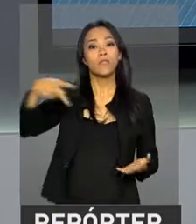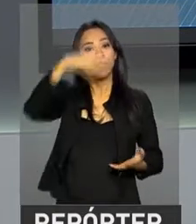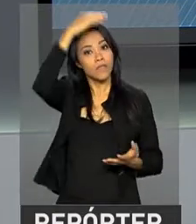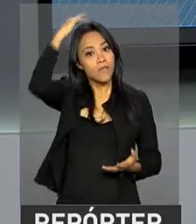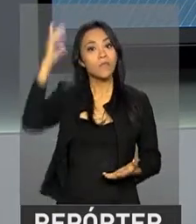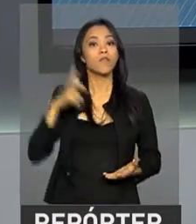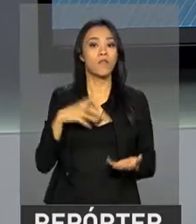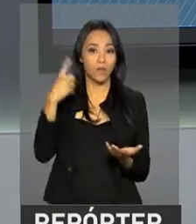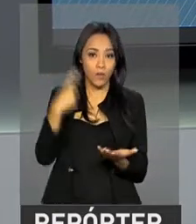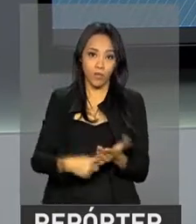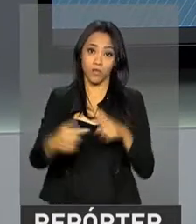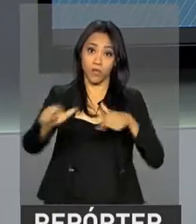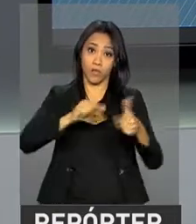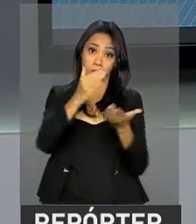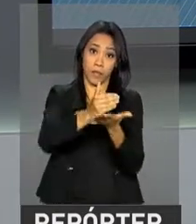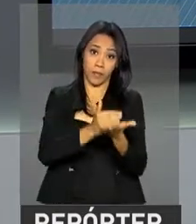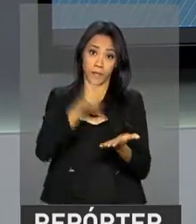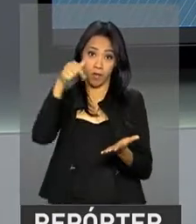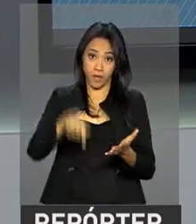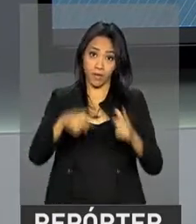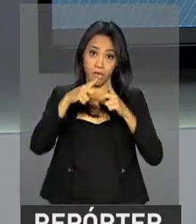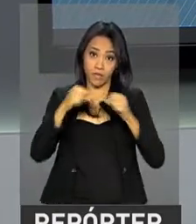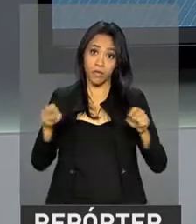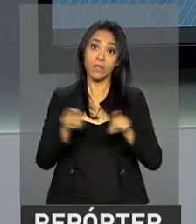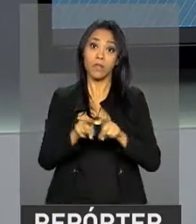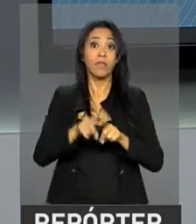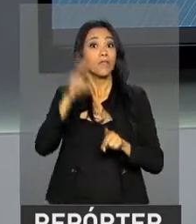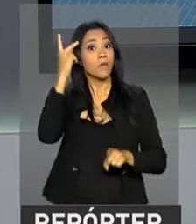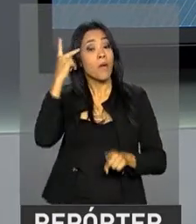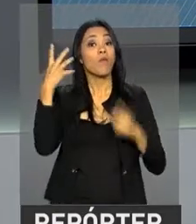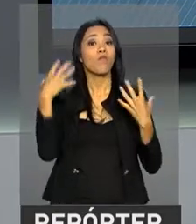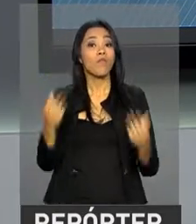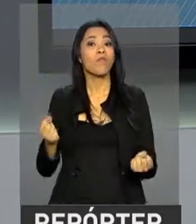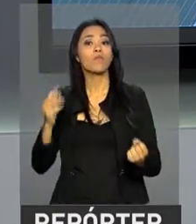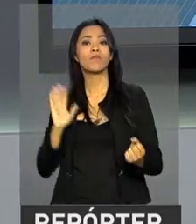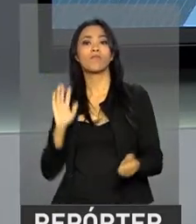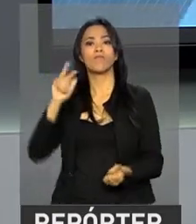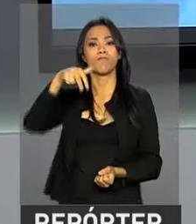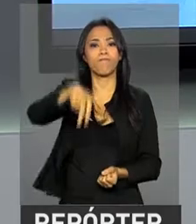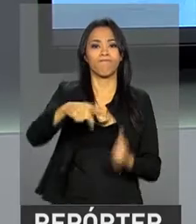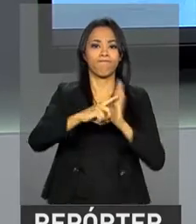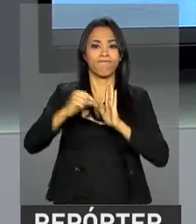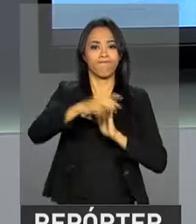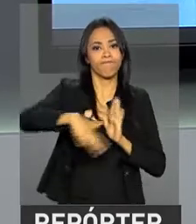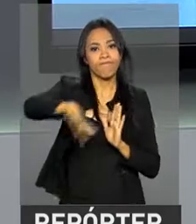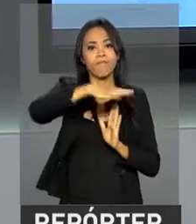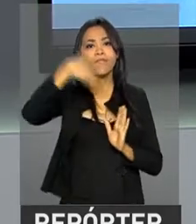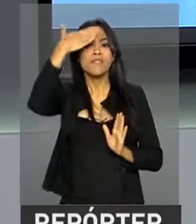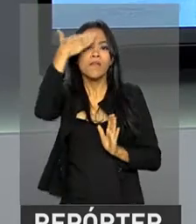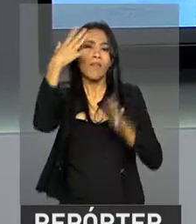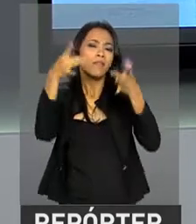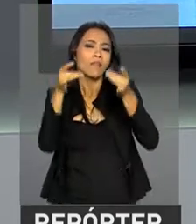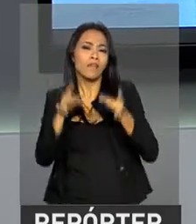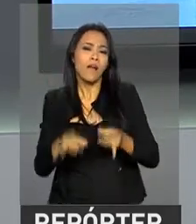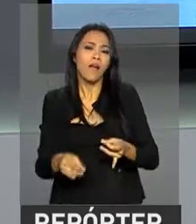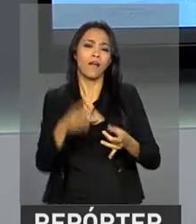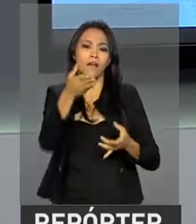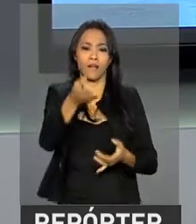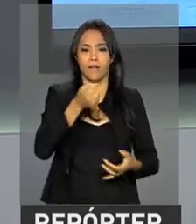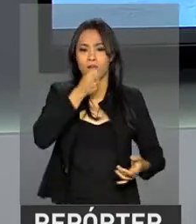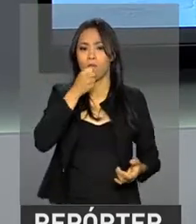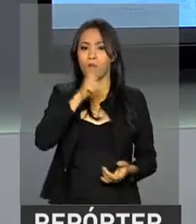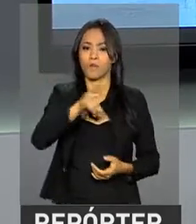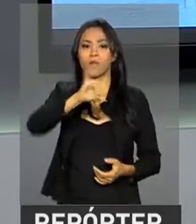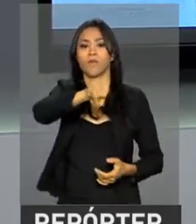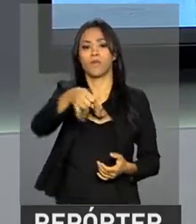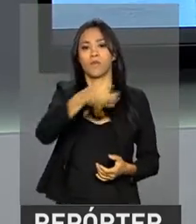tem agenda hoje aqui em Brasília e também em São Paulo. Por isso, vamos direto ao Palácio do Planalto saber os detalhes com o repórter João Pedro Neto. Bom